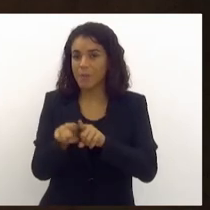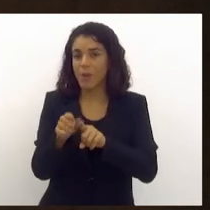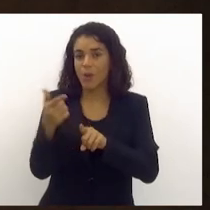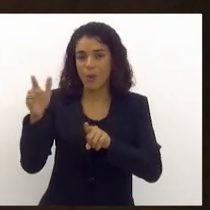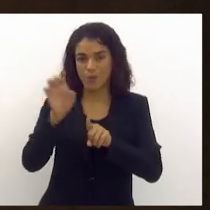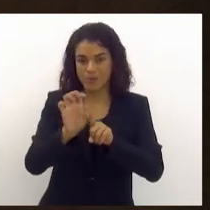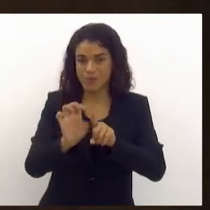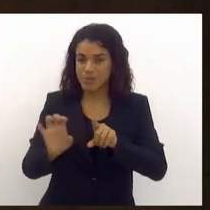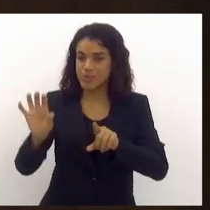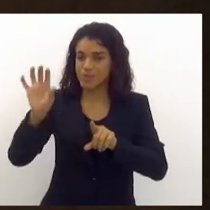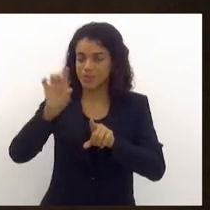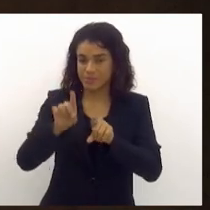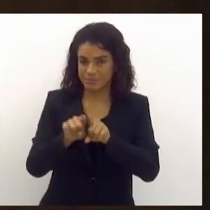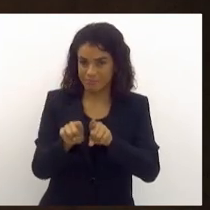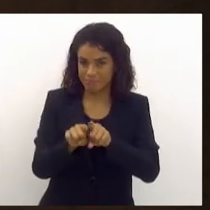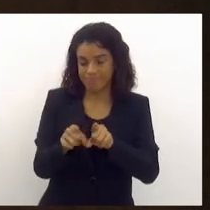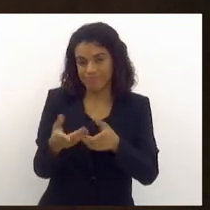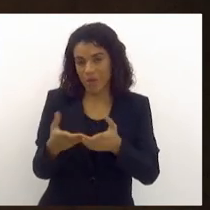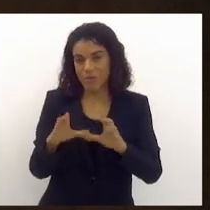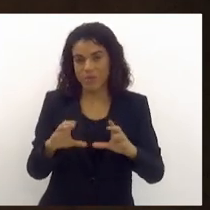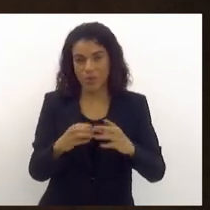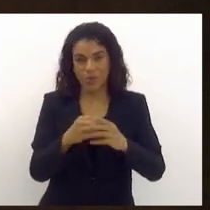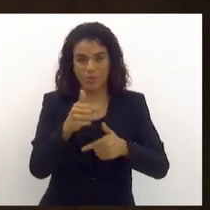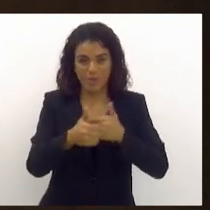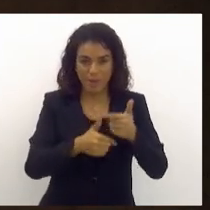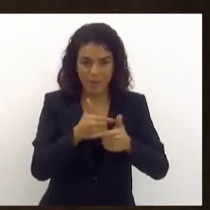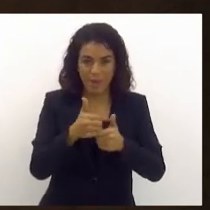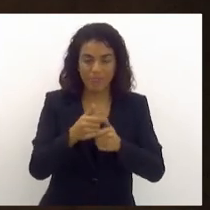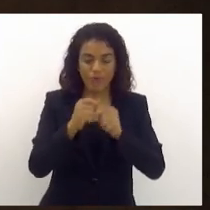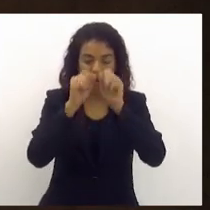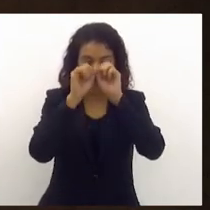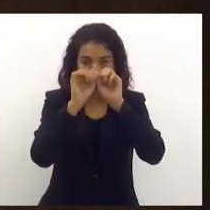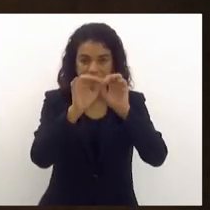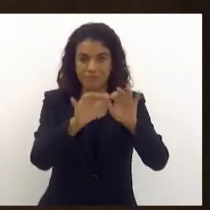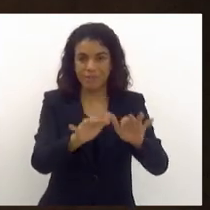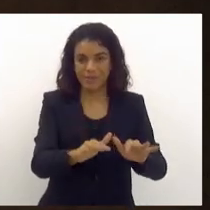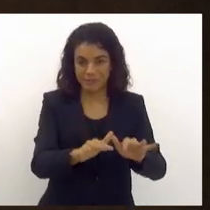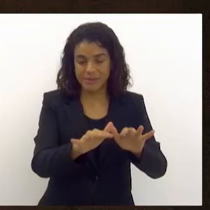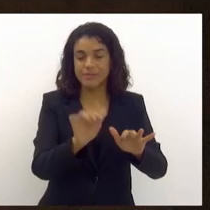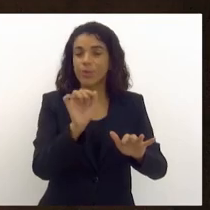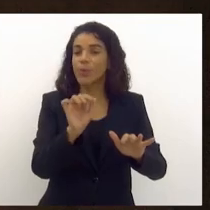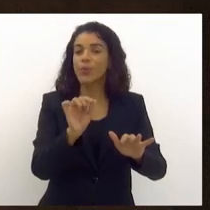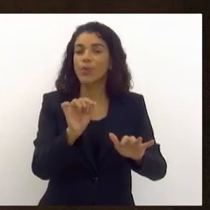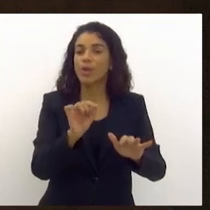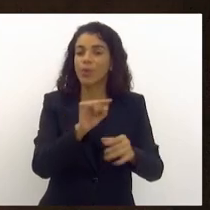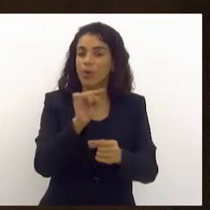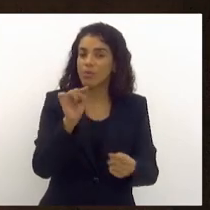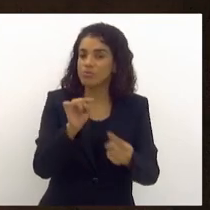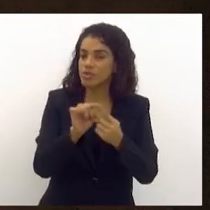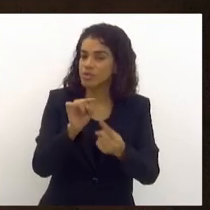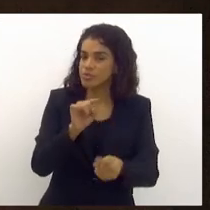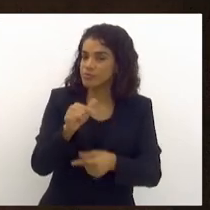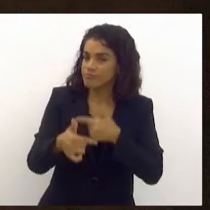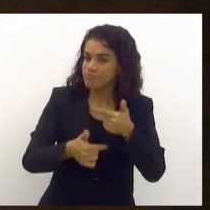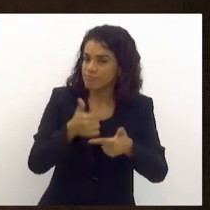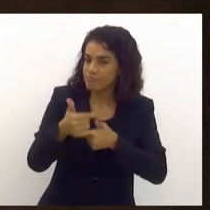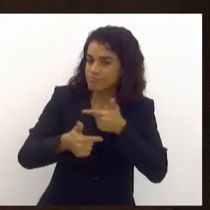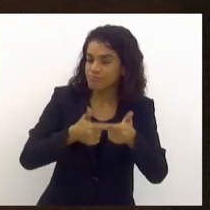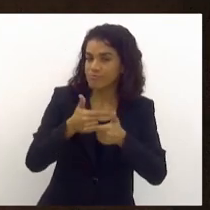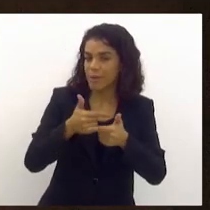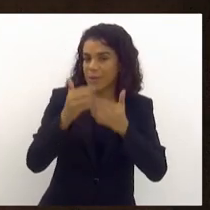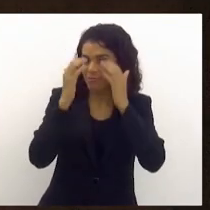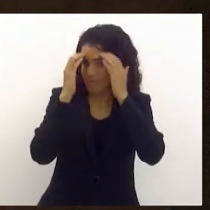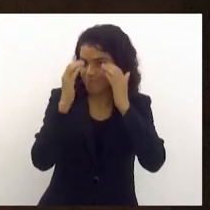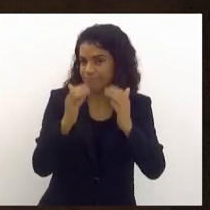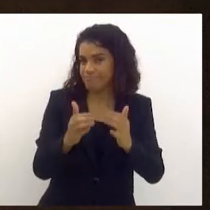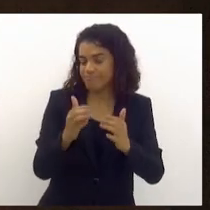cabe a essa frente parlamentar, com as bênçãos de Vossa Excelência, de fazer com que essa tarefa seja cumprida